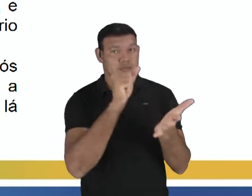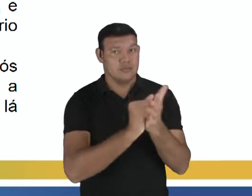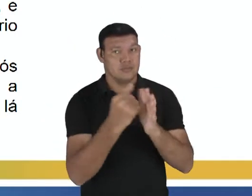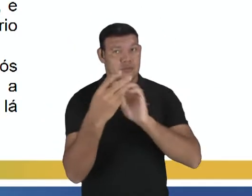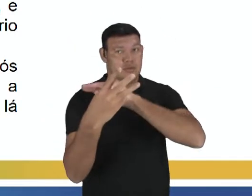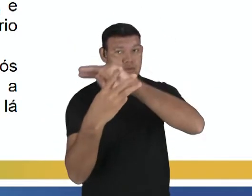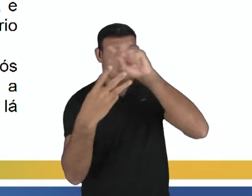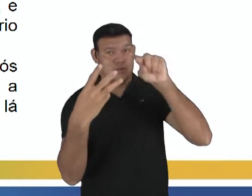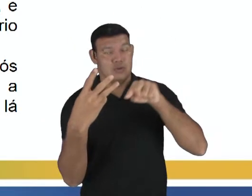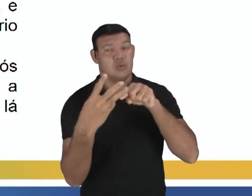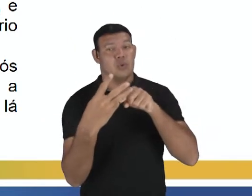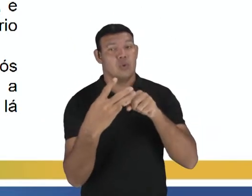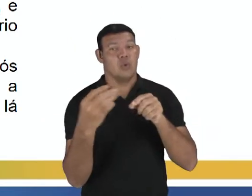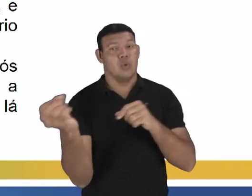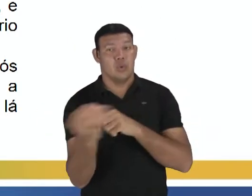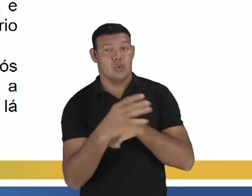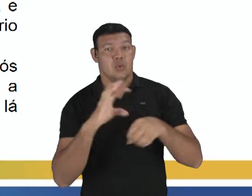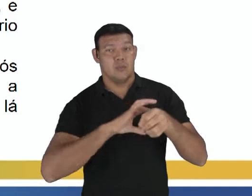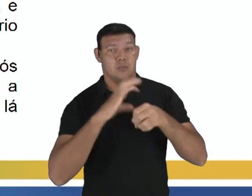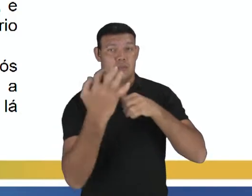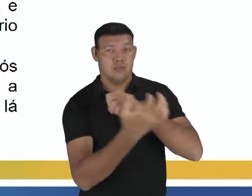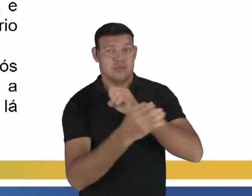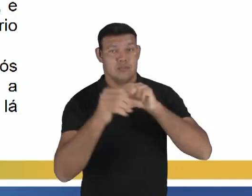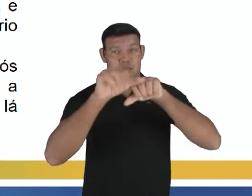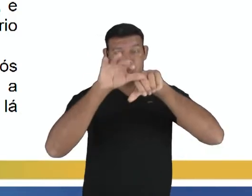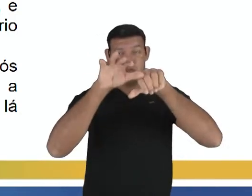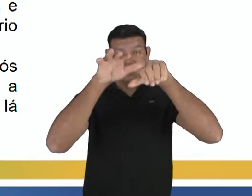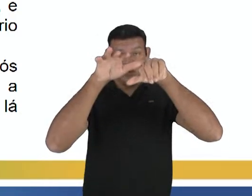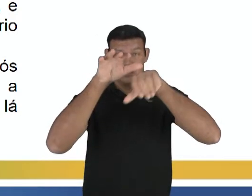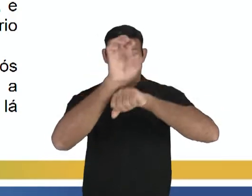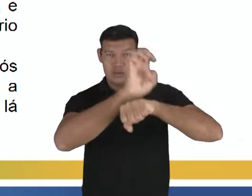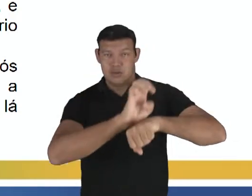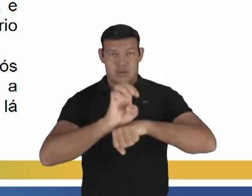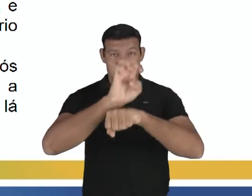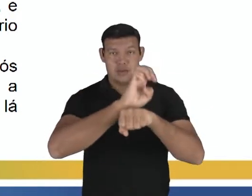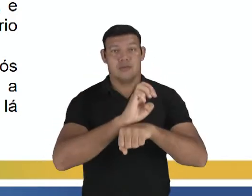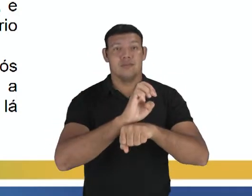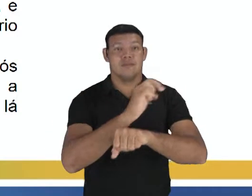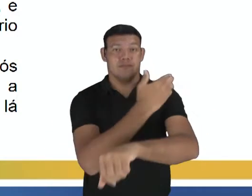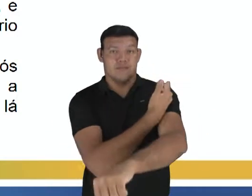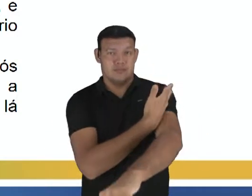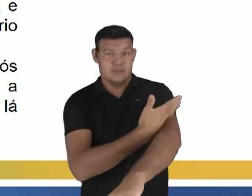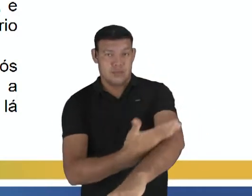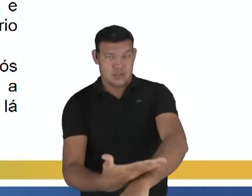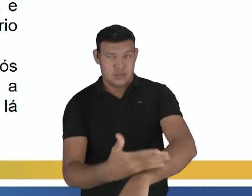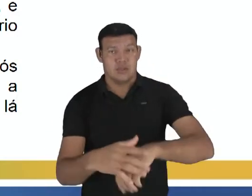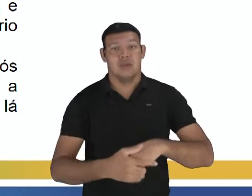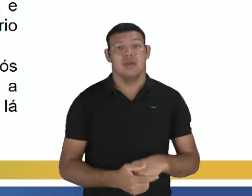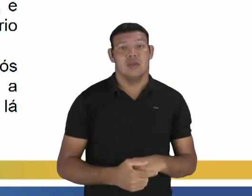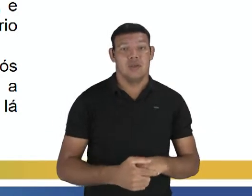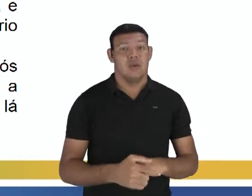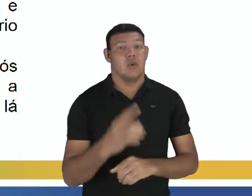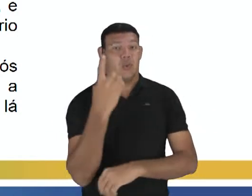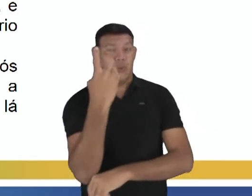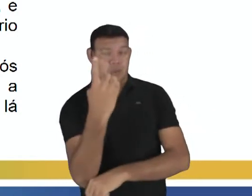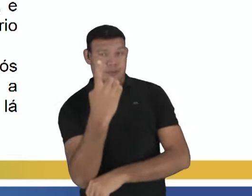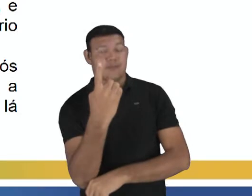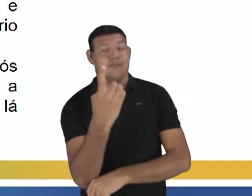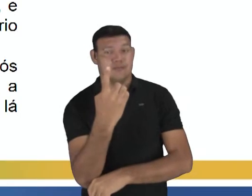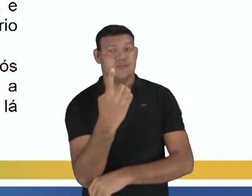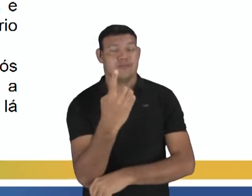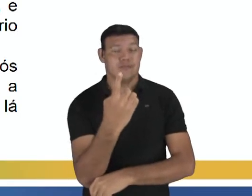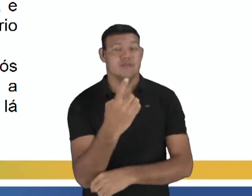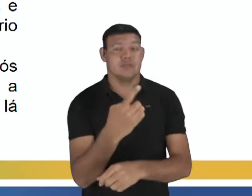casos de novo coronavírus no estado. Casos são de Rio Branco, sendo que um foi diagnosticado em